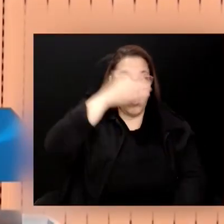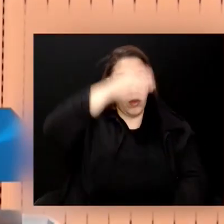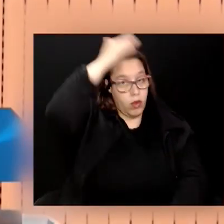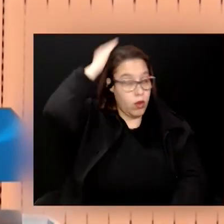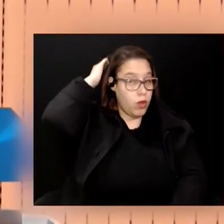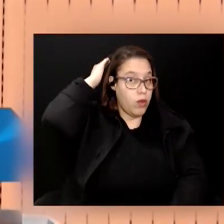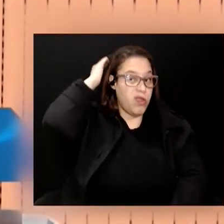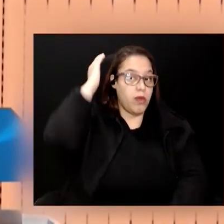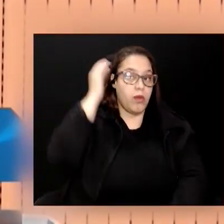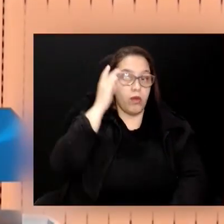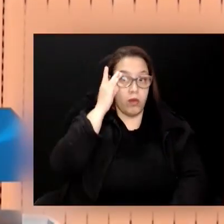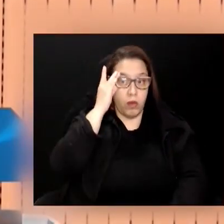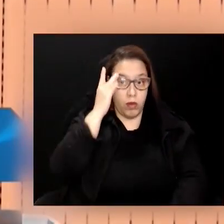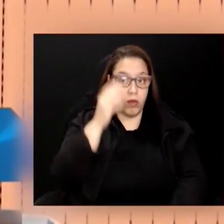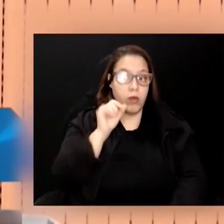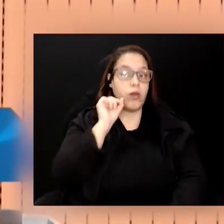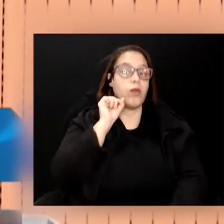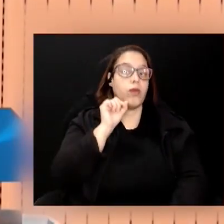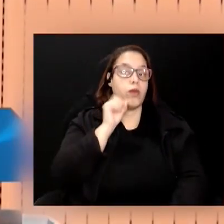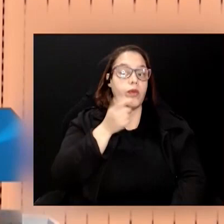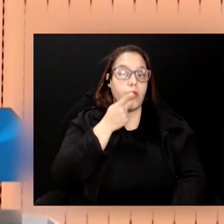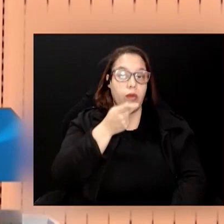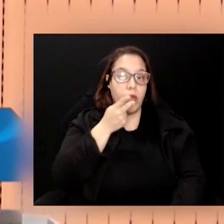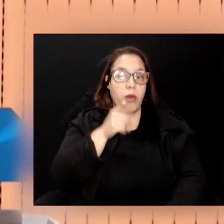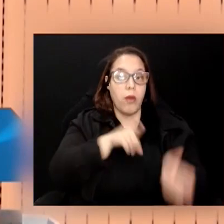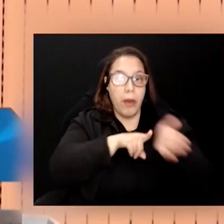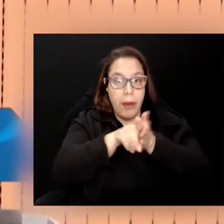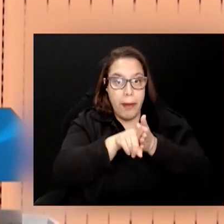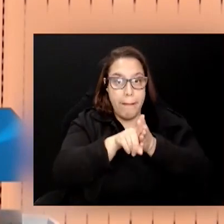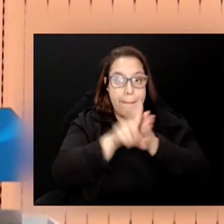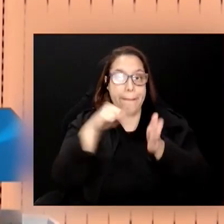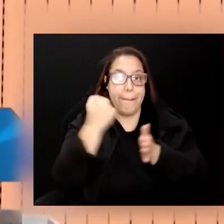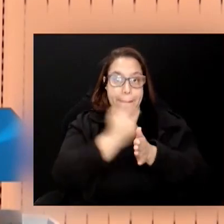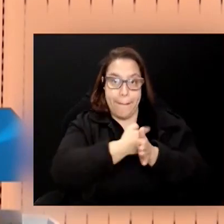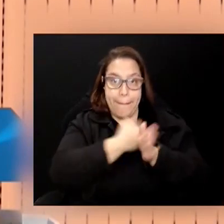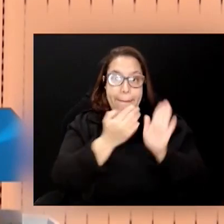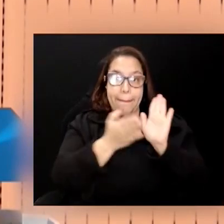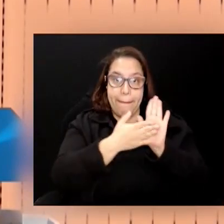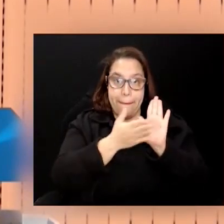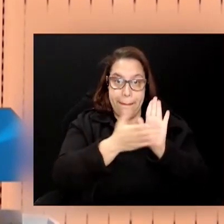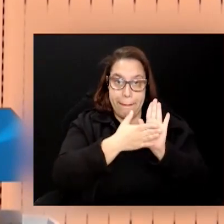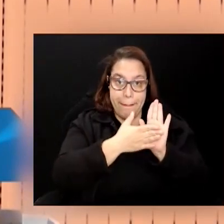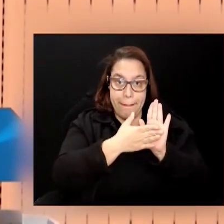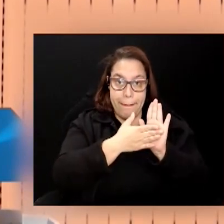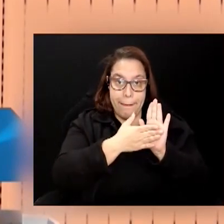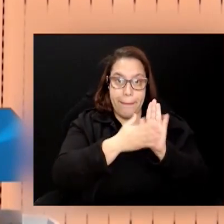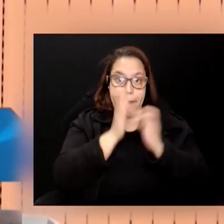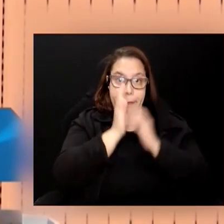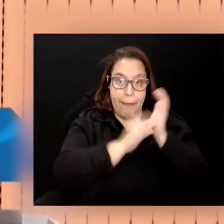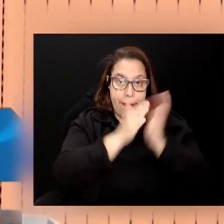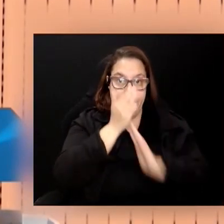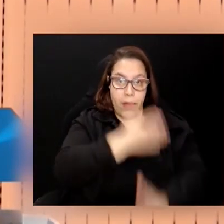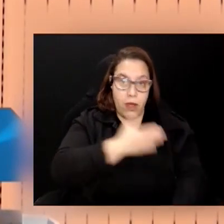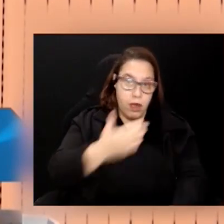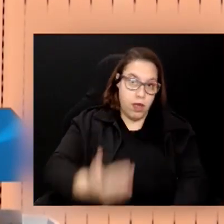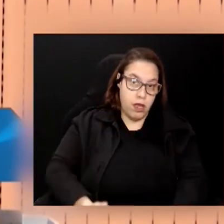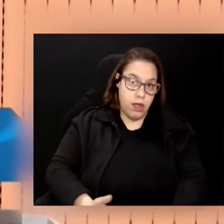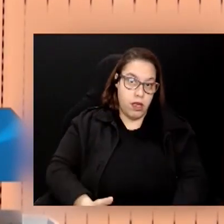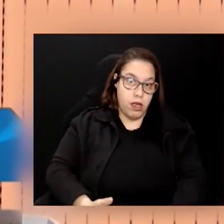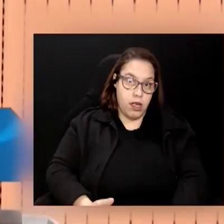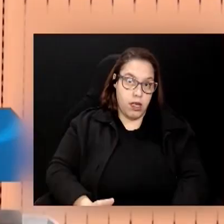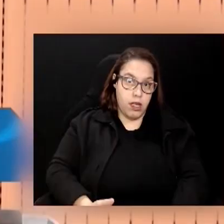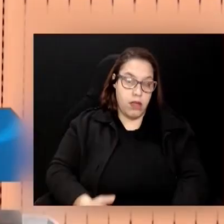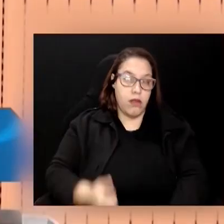que disse o seguinte: nós consideramos que o concurso público para provimento de cargos efetivos de professores